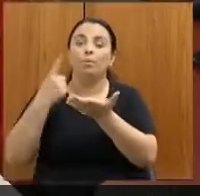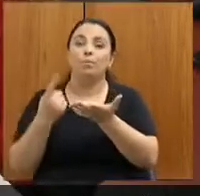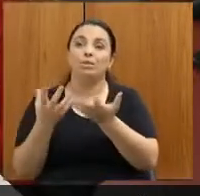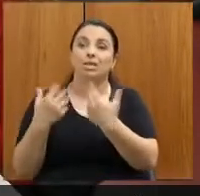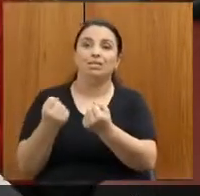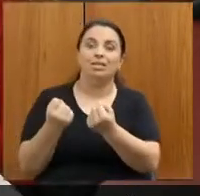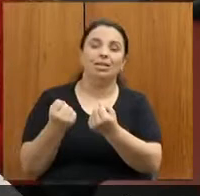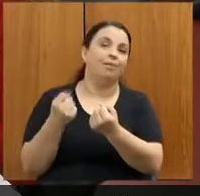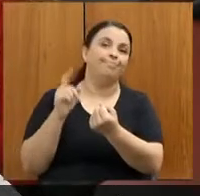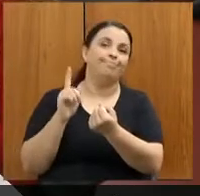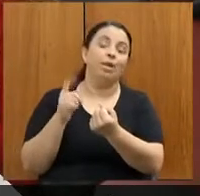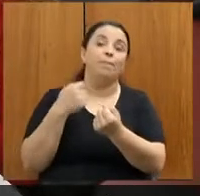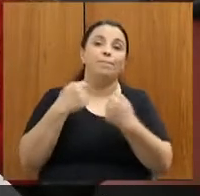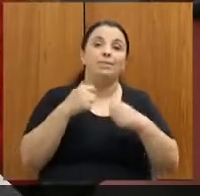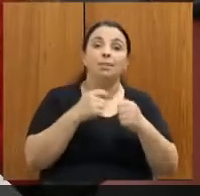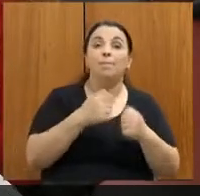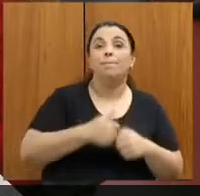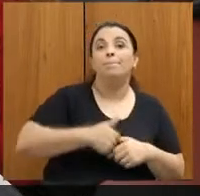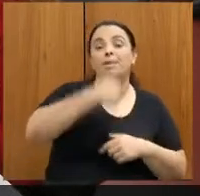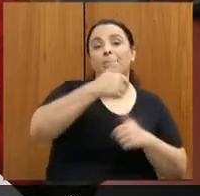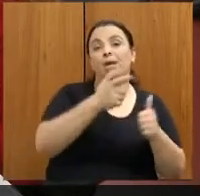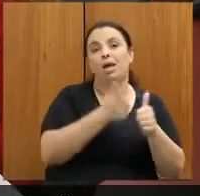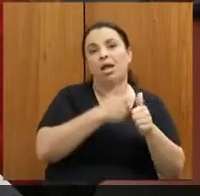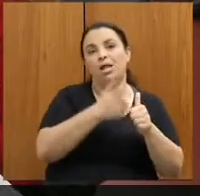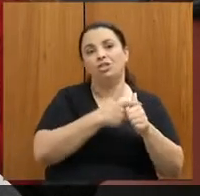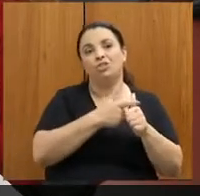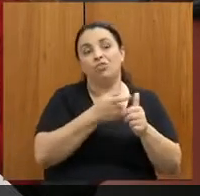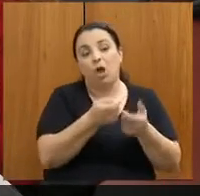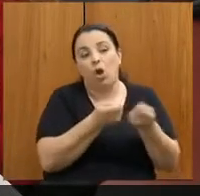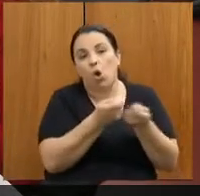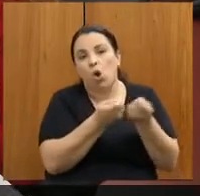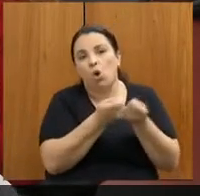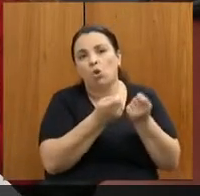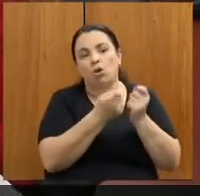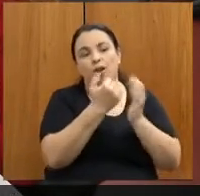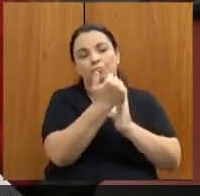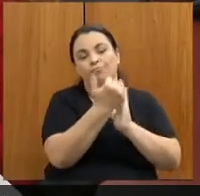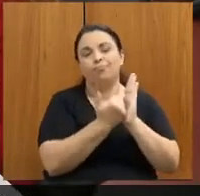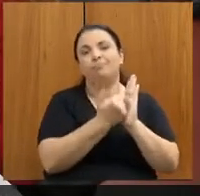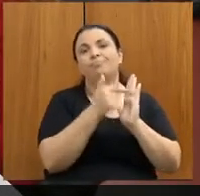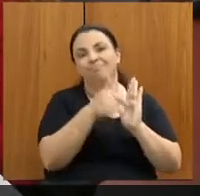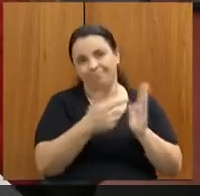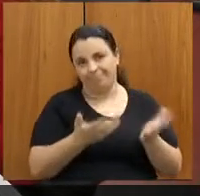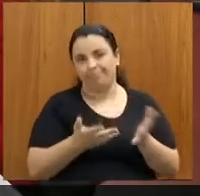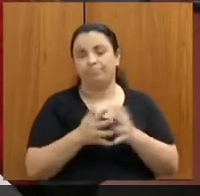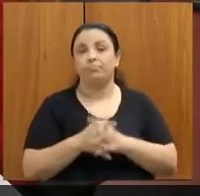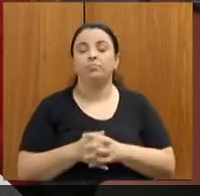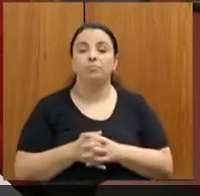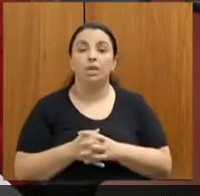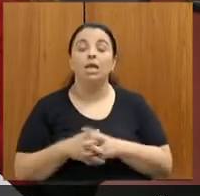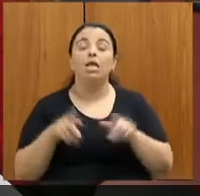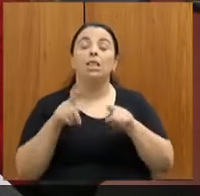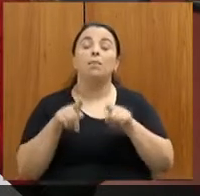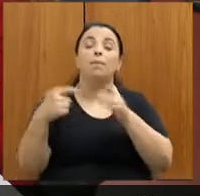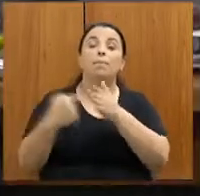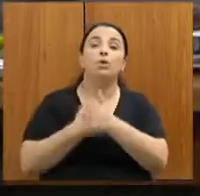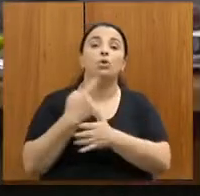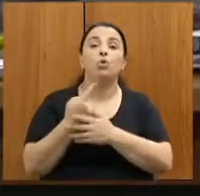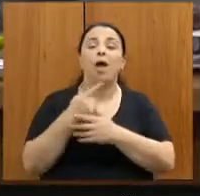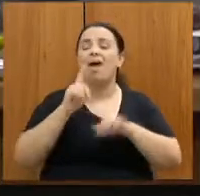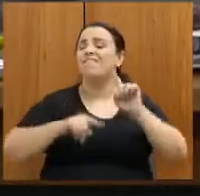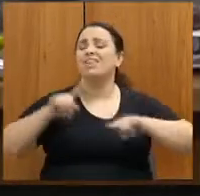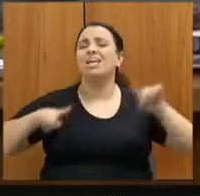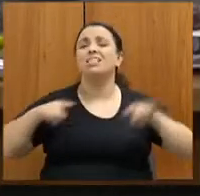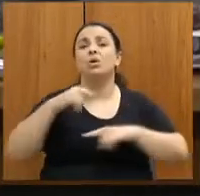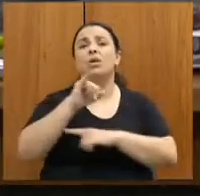a primeira questão da dívida e com relação à variação do IPCA revisões Gerais